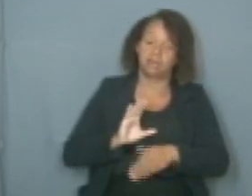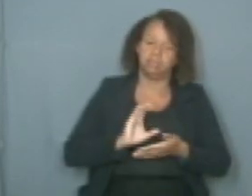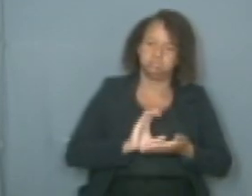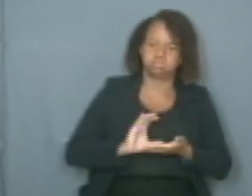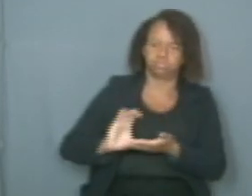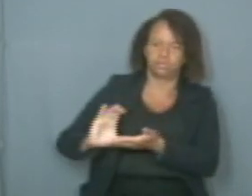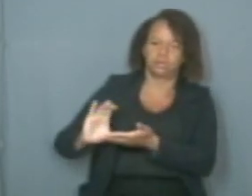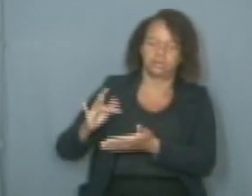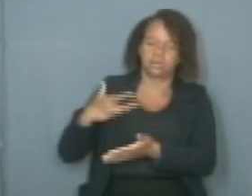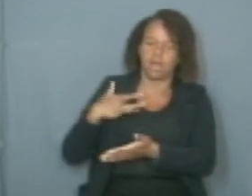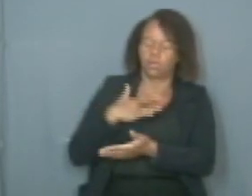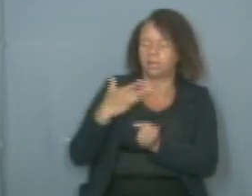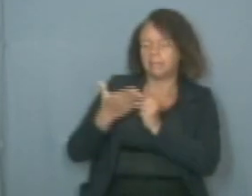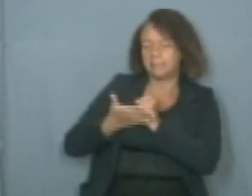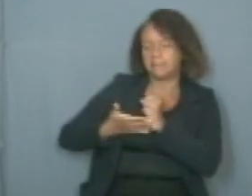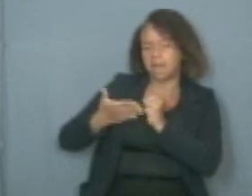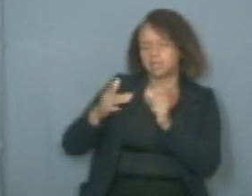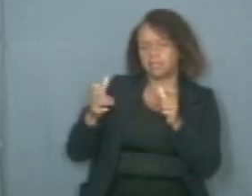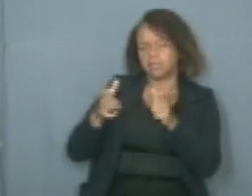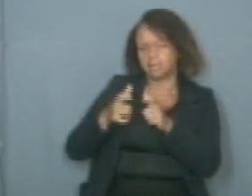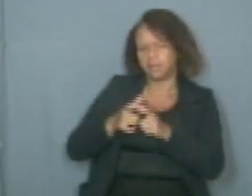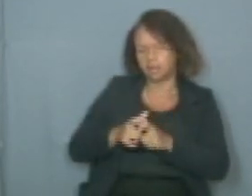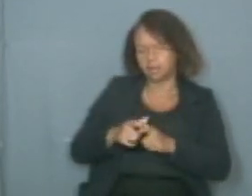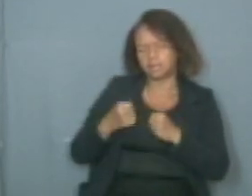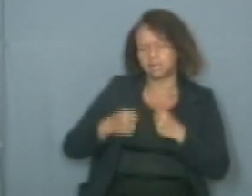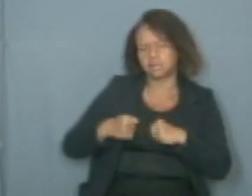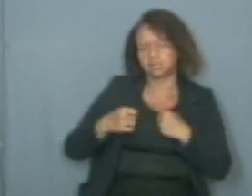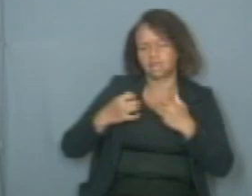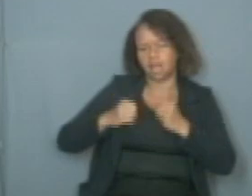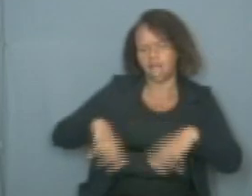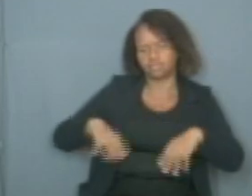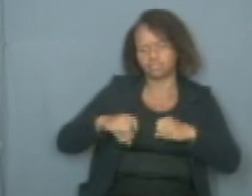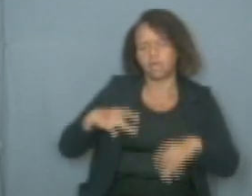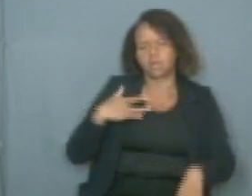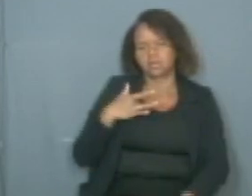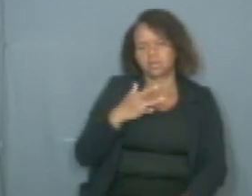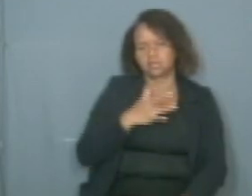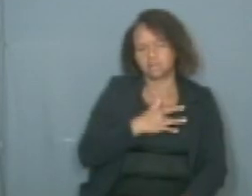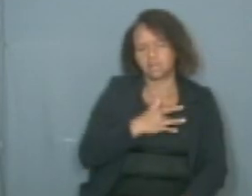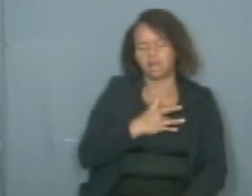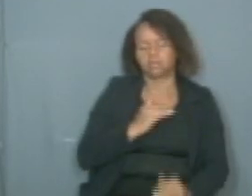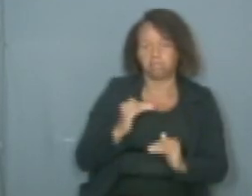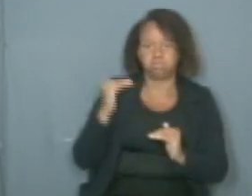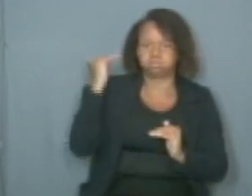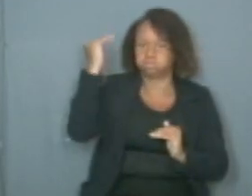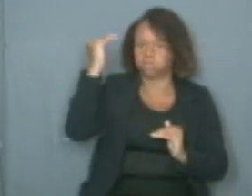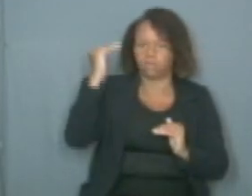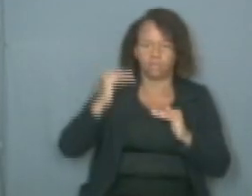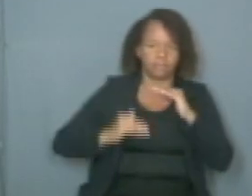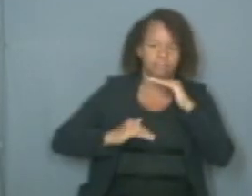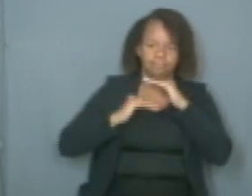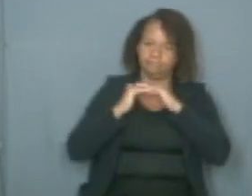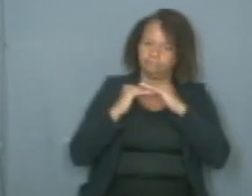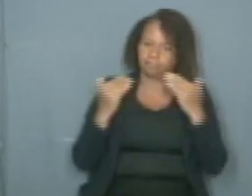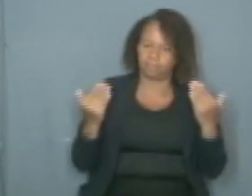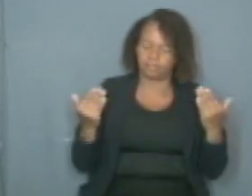investe em saúde básica, menos eu preciso gastar com a saúde de média e alta complexidade.